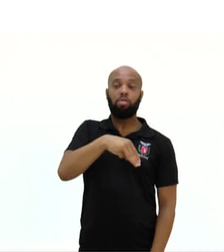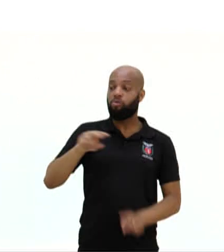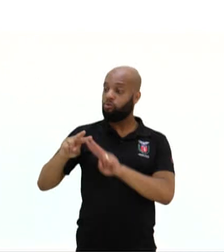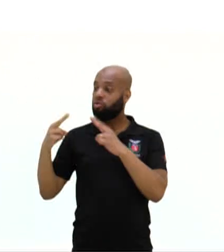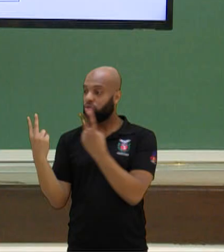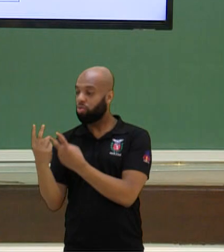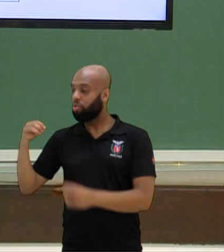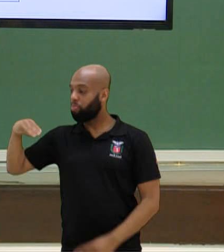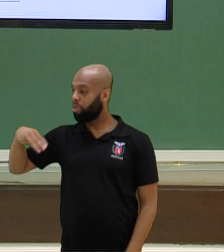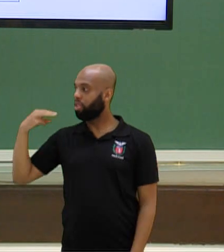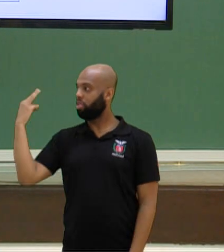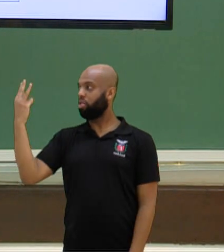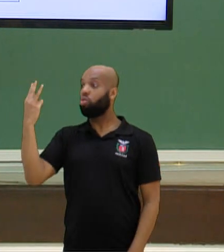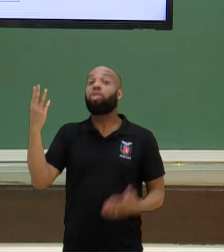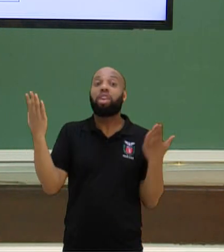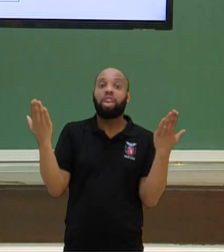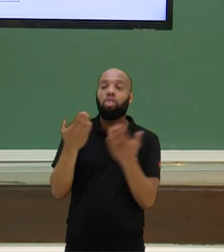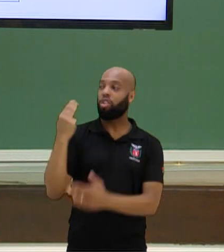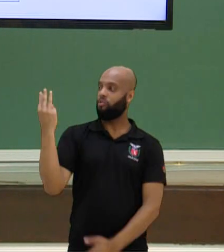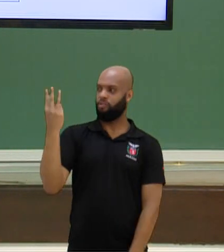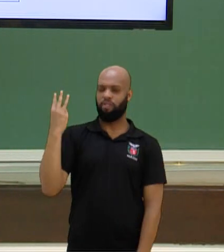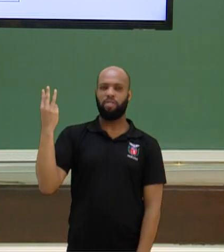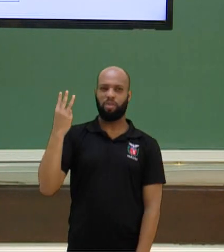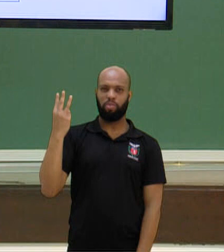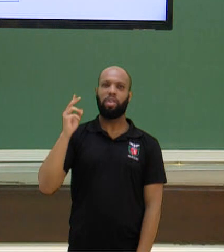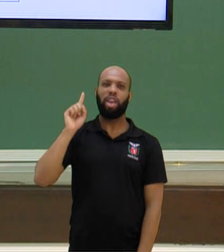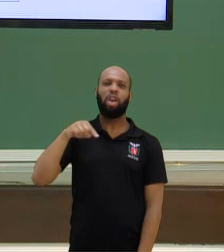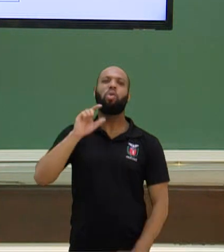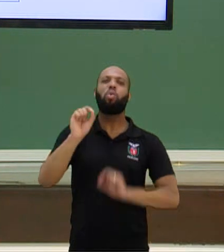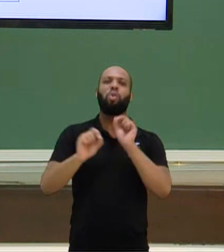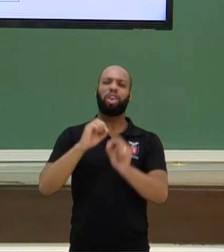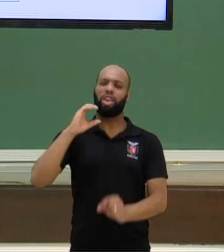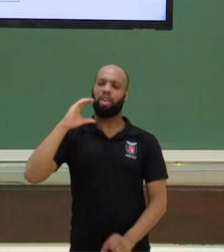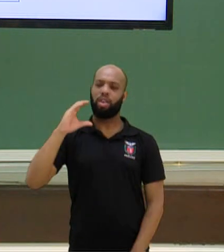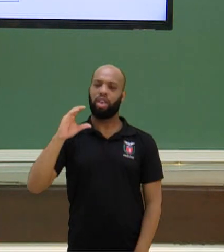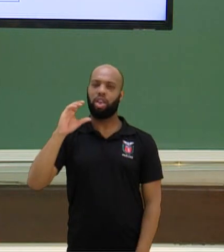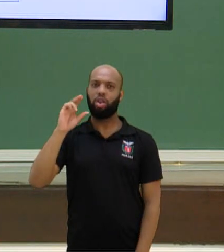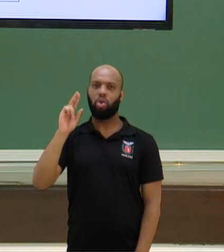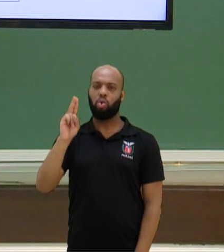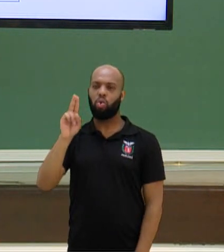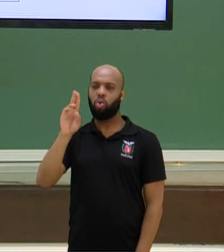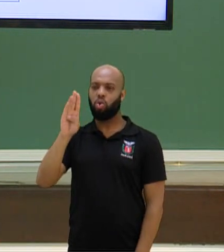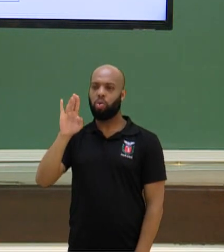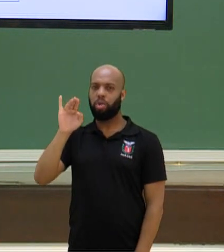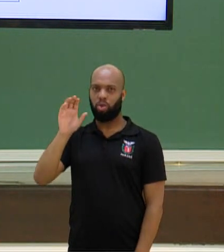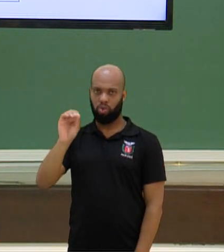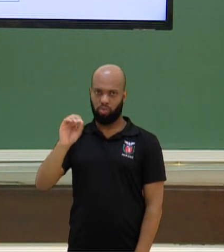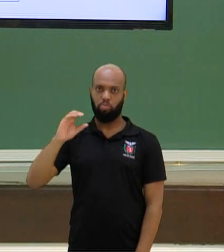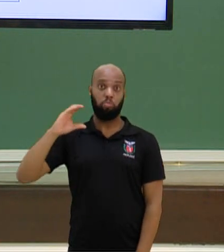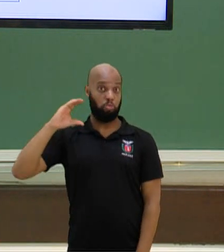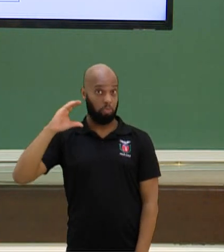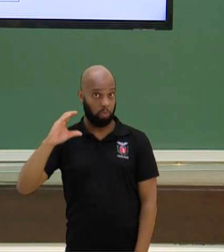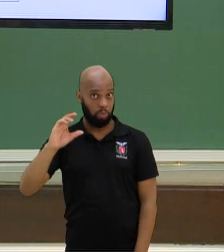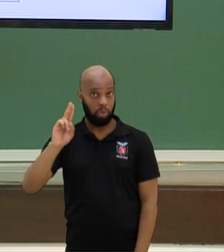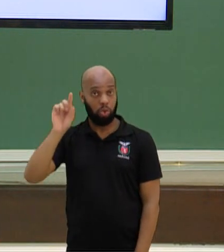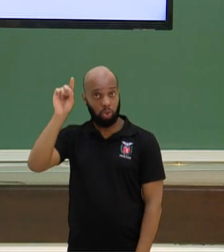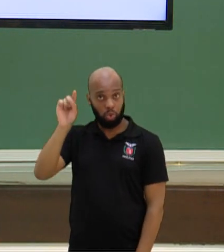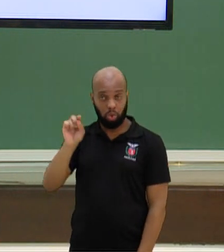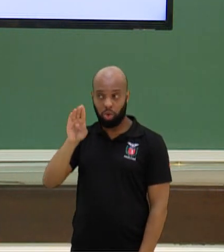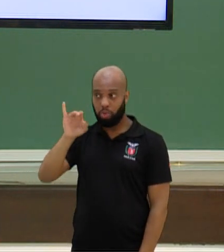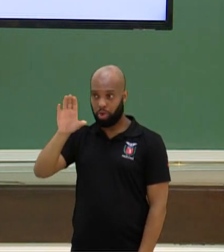agora nós utilizamos o cubo, tá bom? Metro cúbico, centímetro cúbico, para representar aí a medida do volume, tá